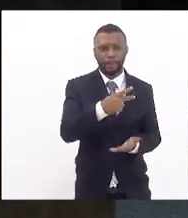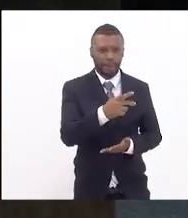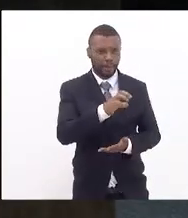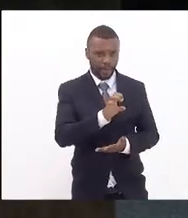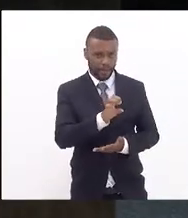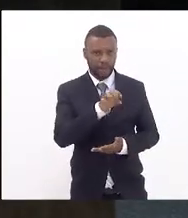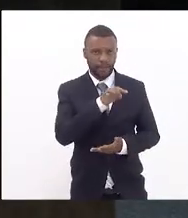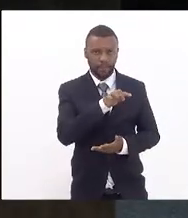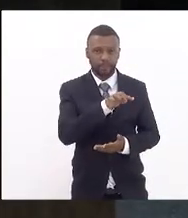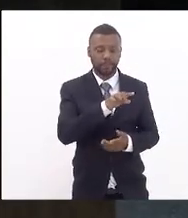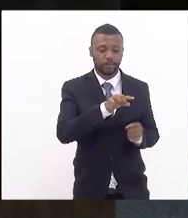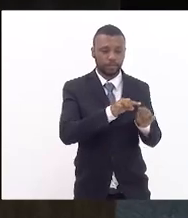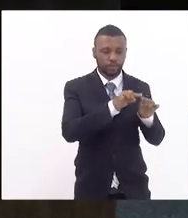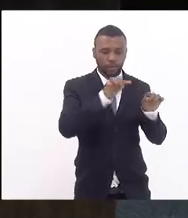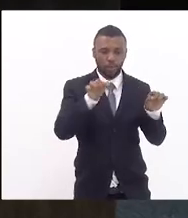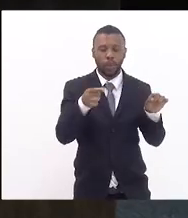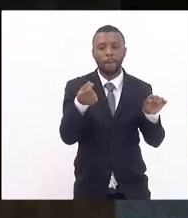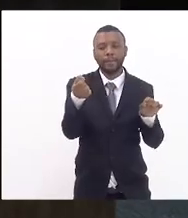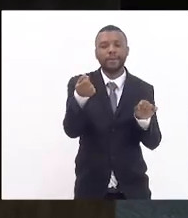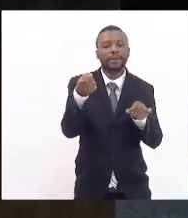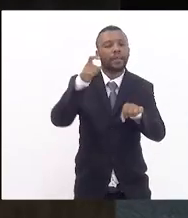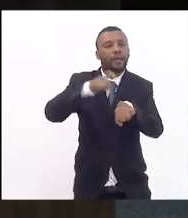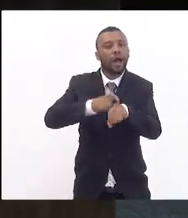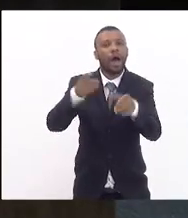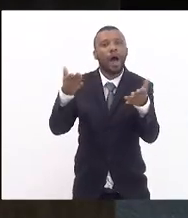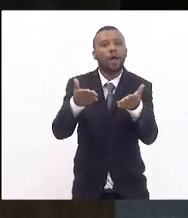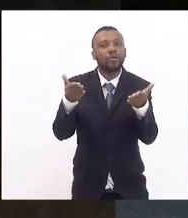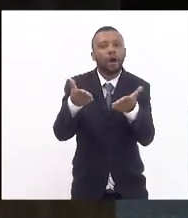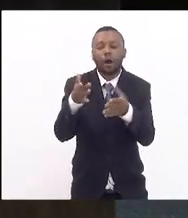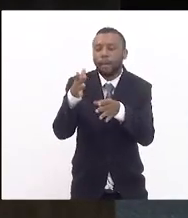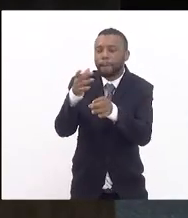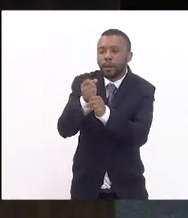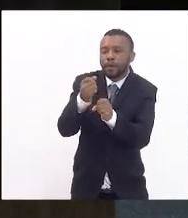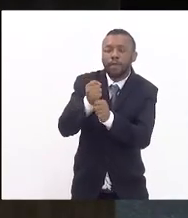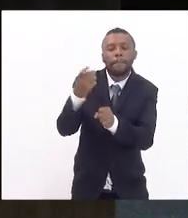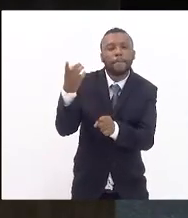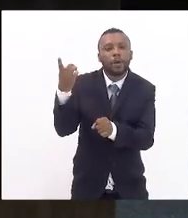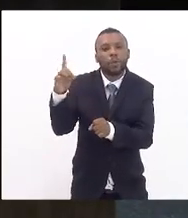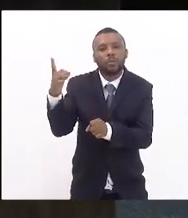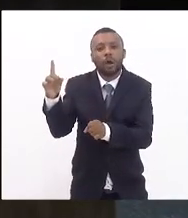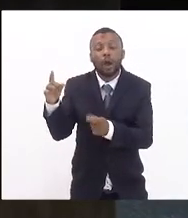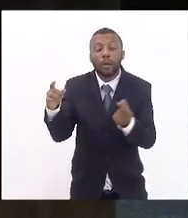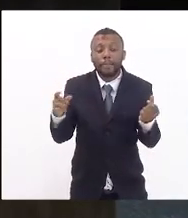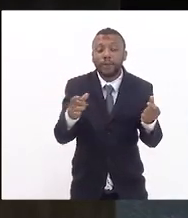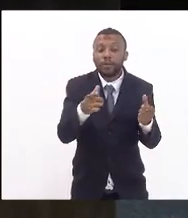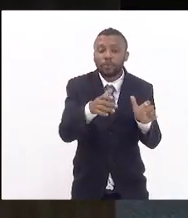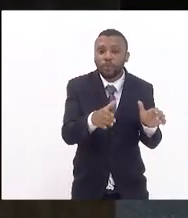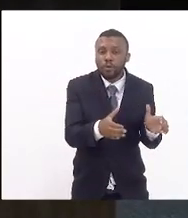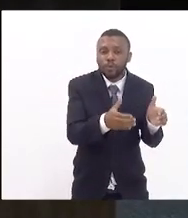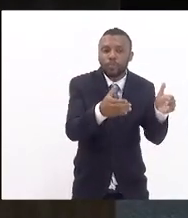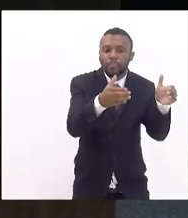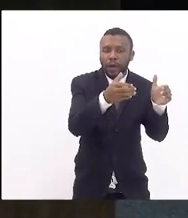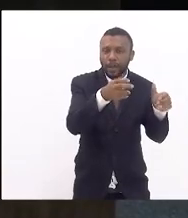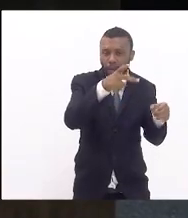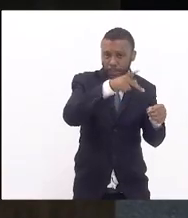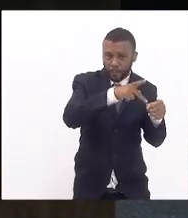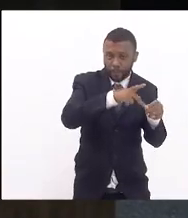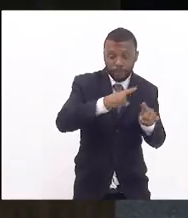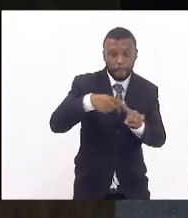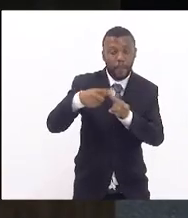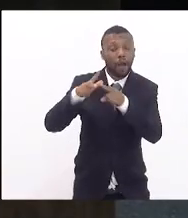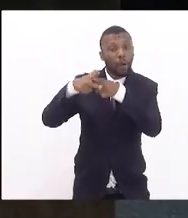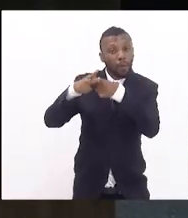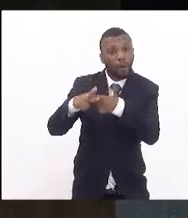trouxe a valor presente pelo dólar, pelo barril e ainda corrigindo o aumento da